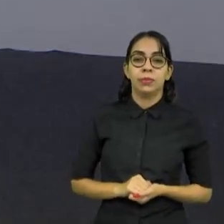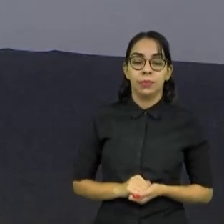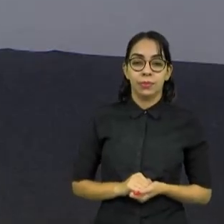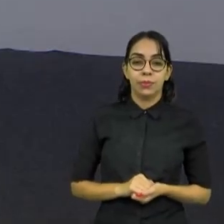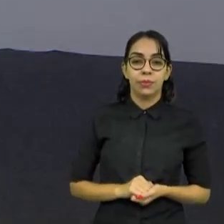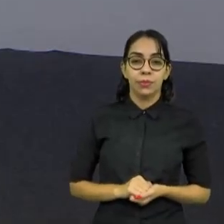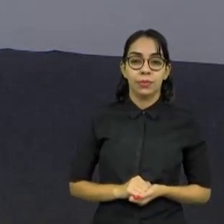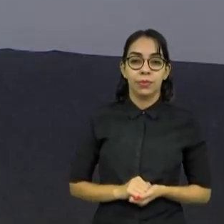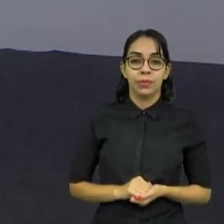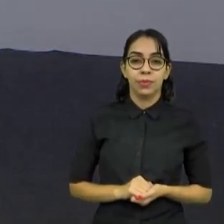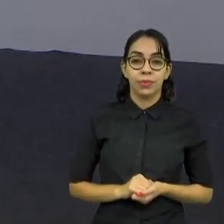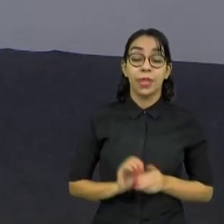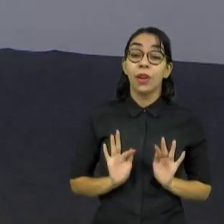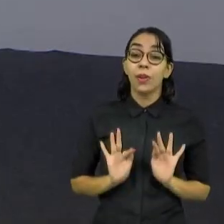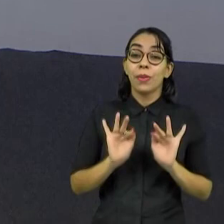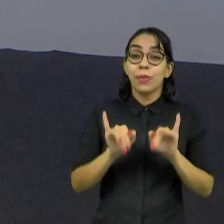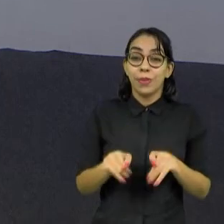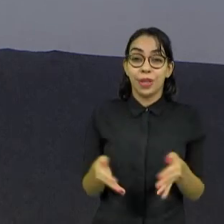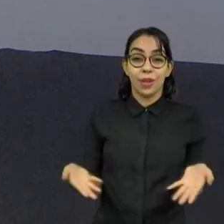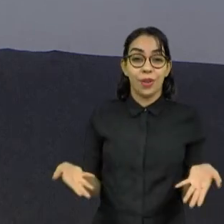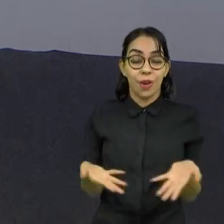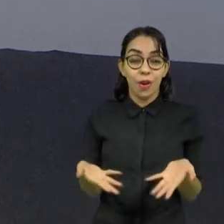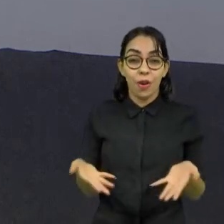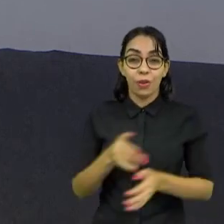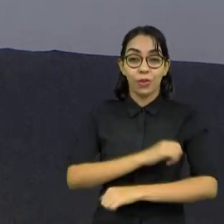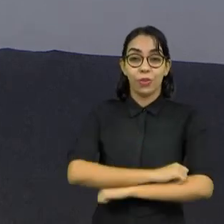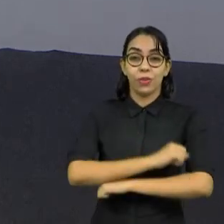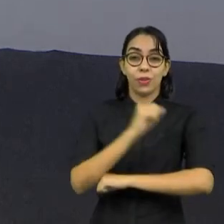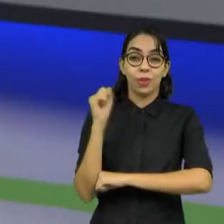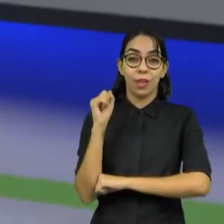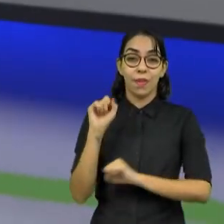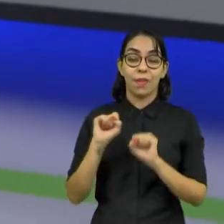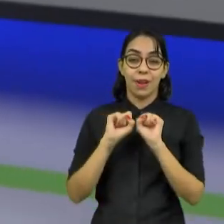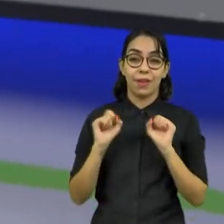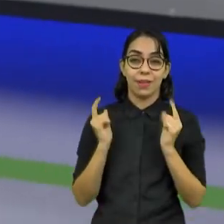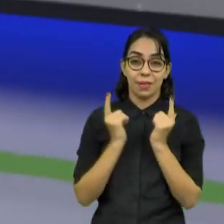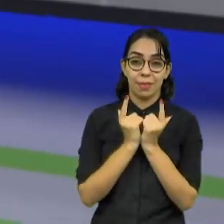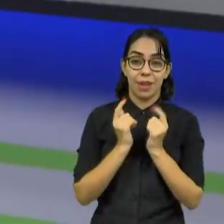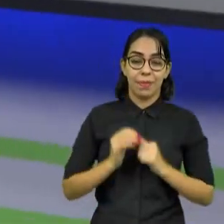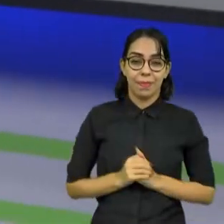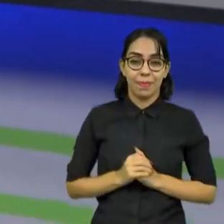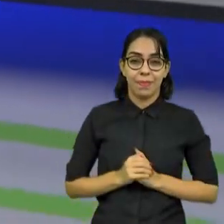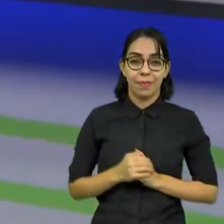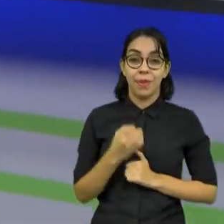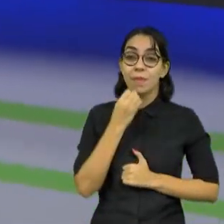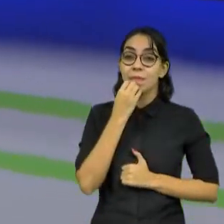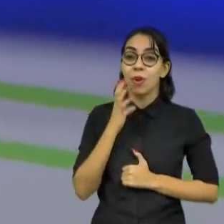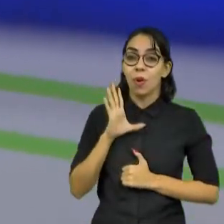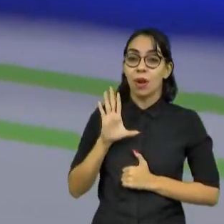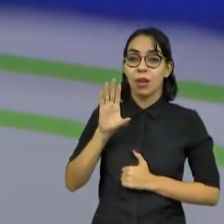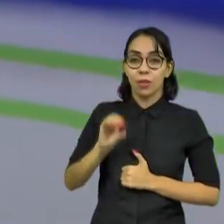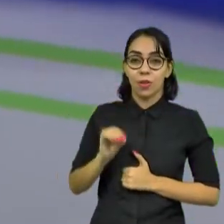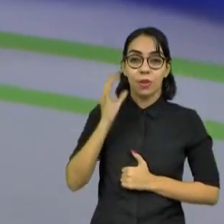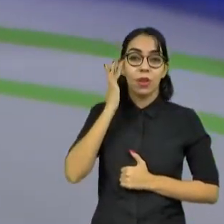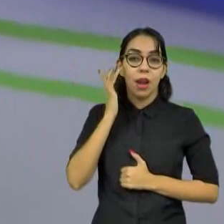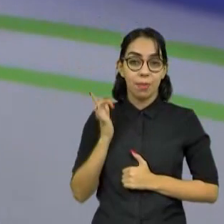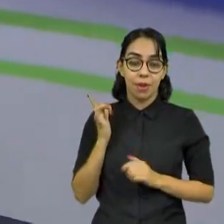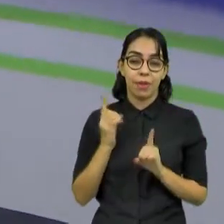E assim termina mais uma edição do Jornal Assembleia. Uma boa noite para você e até amanhã.